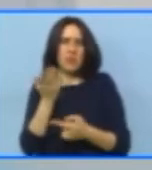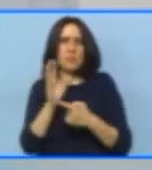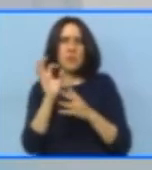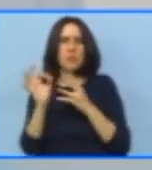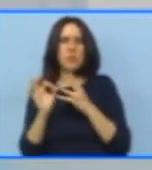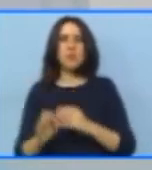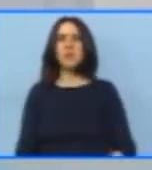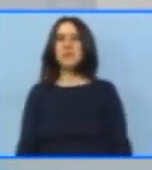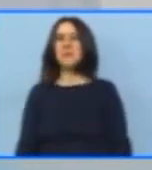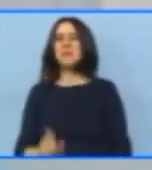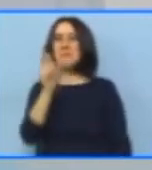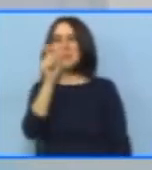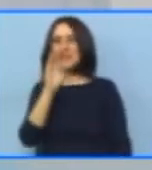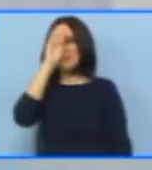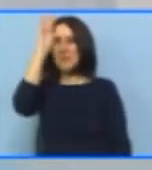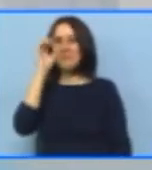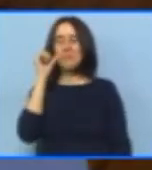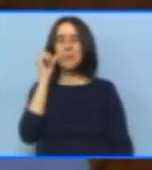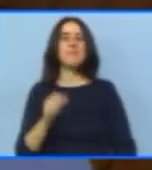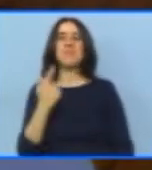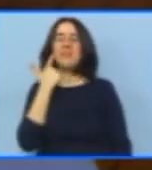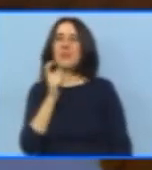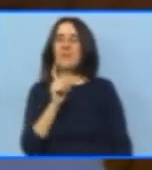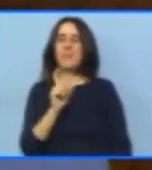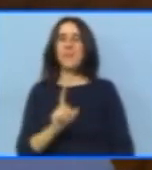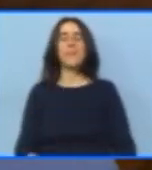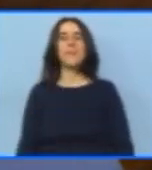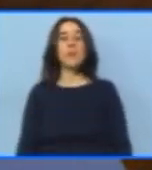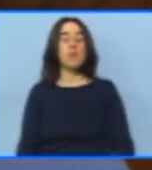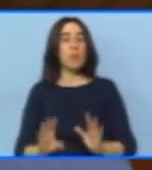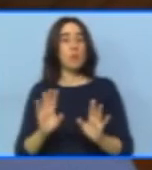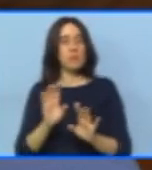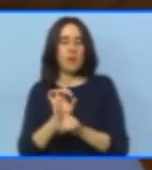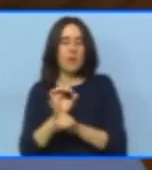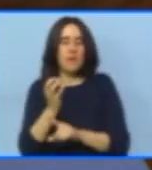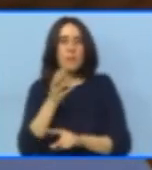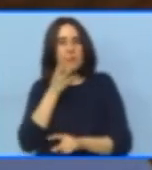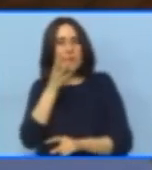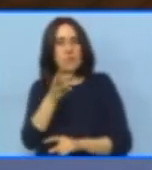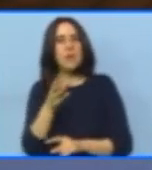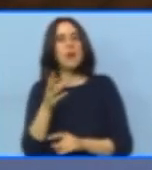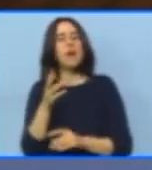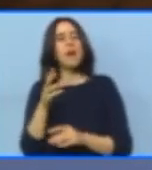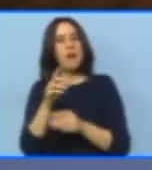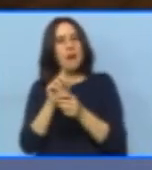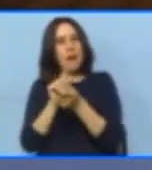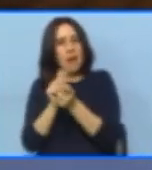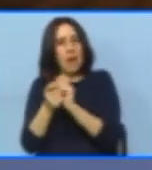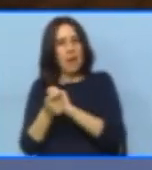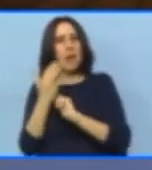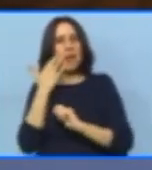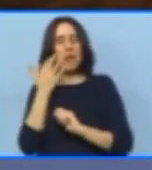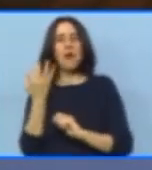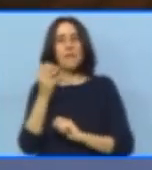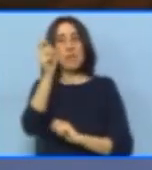ainda não será com este Papa? Possivelmente penso que não. Mas isto para dizer que há um movimento, portanto, obviamente, estas propostas